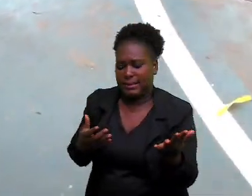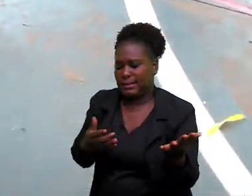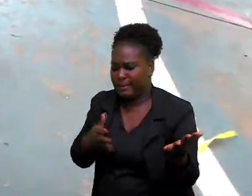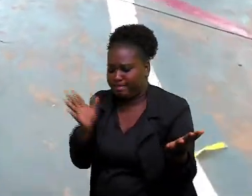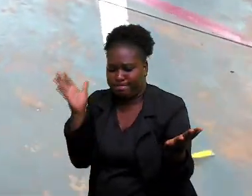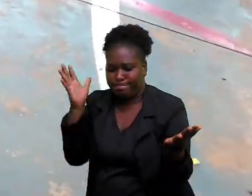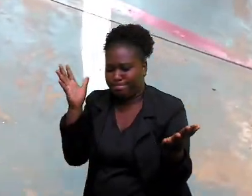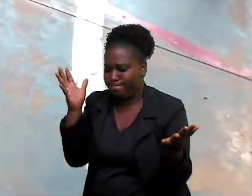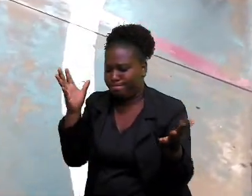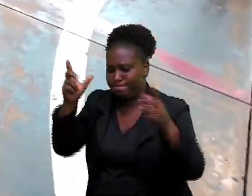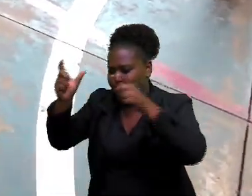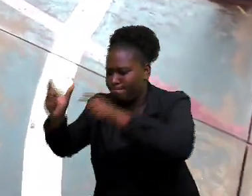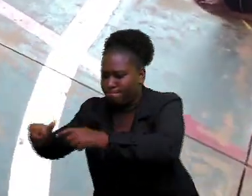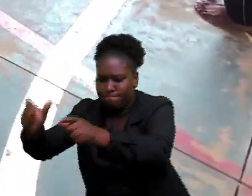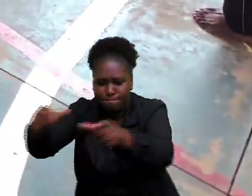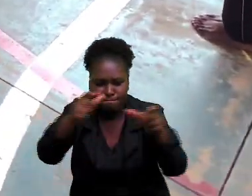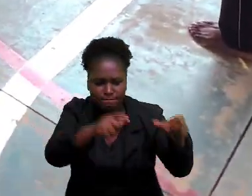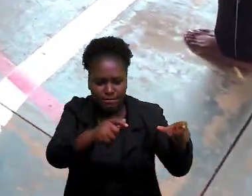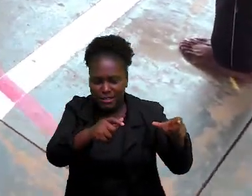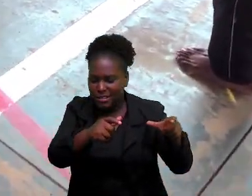se descobrir.